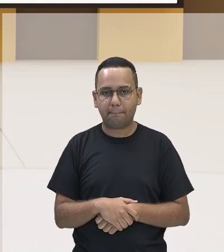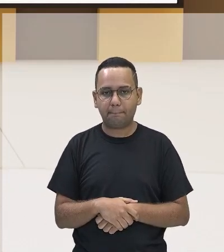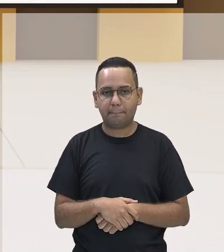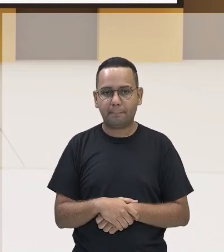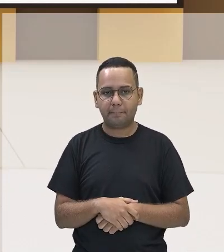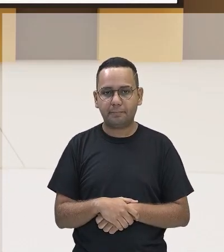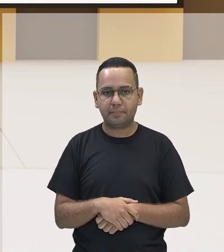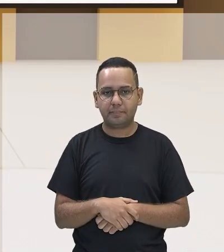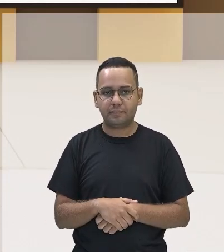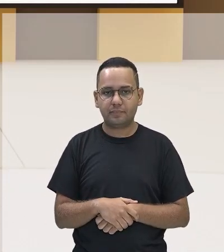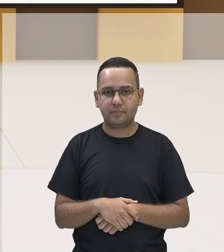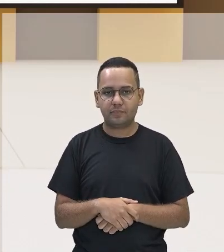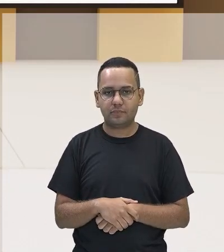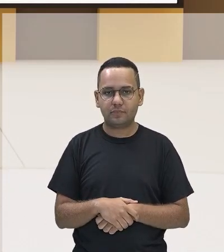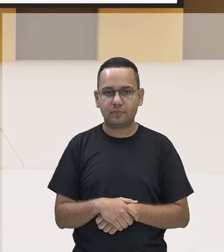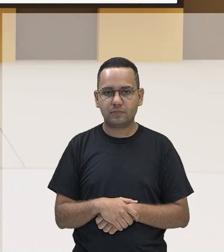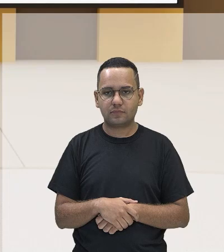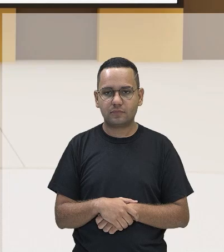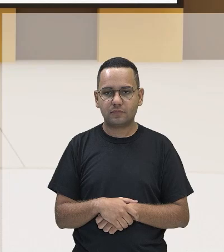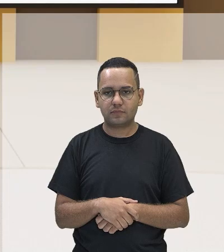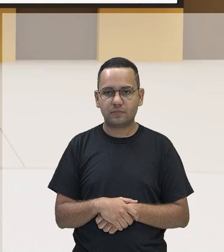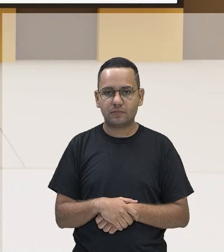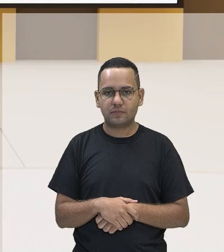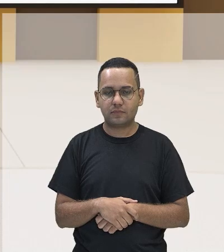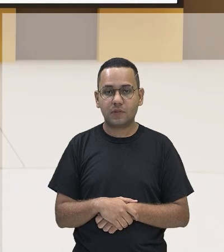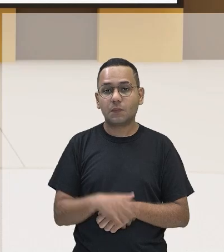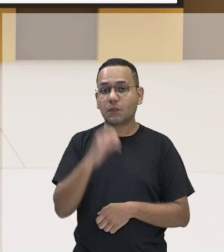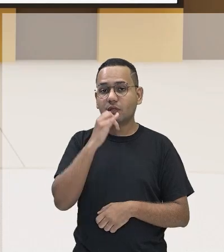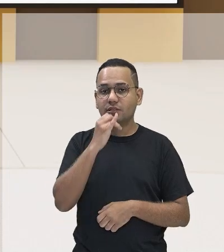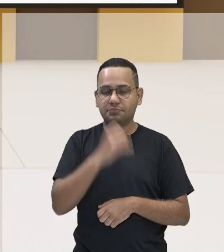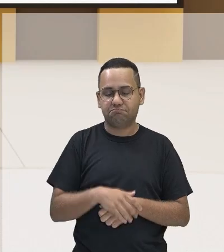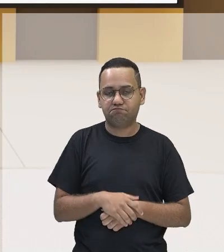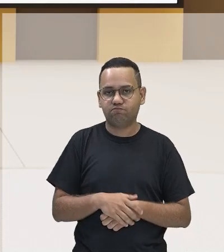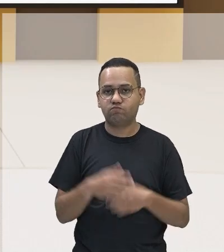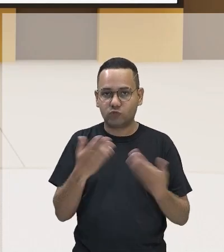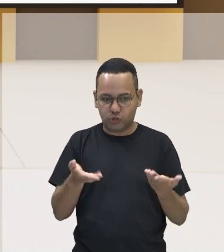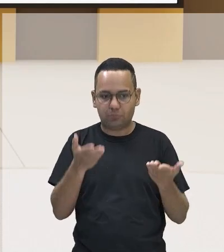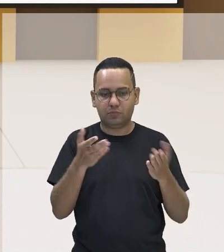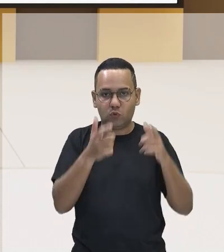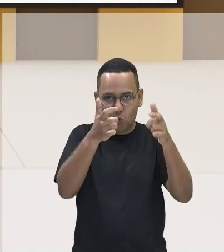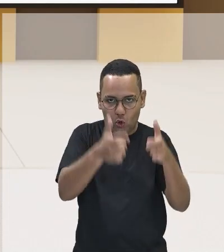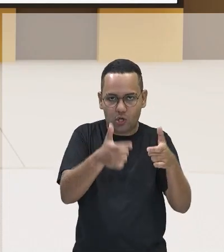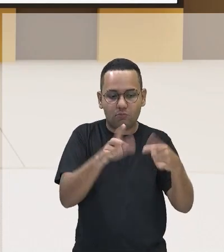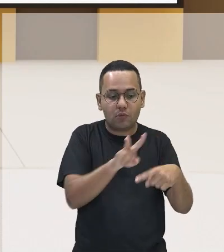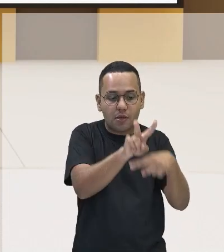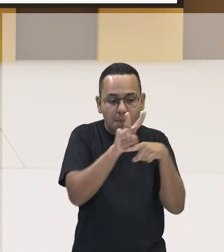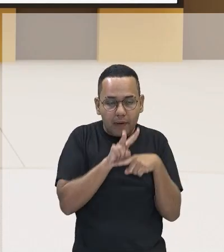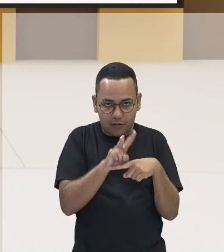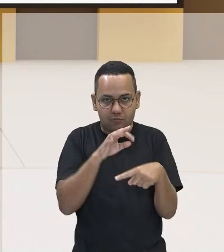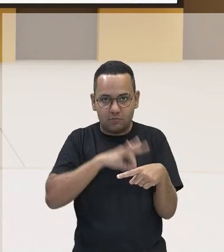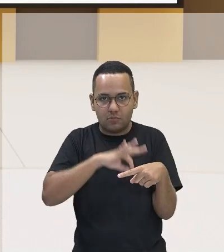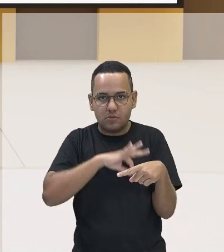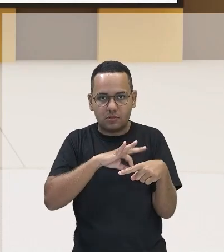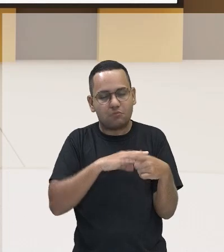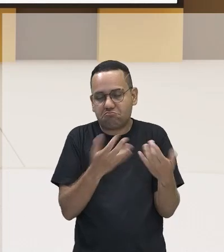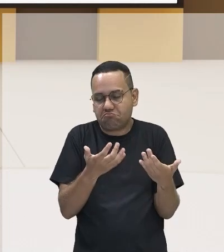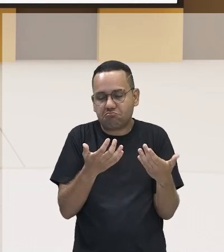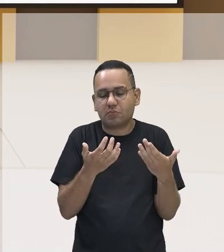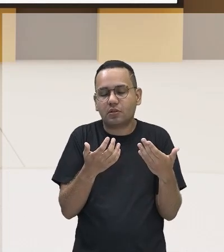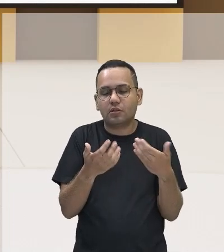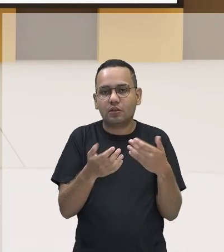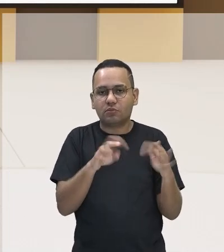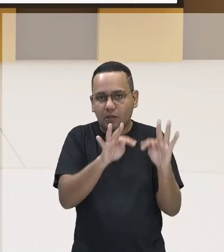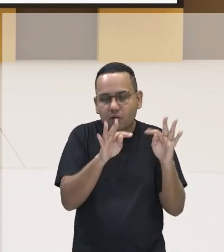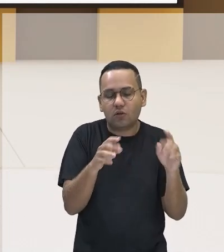e automaticamente no próximo salário já é descontado, ok? Então, aí é o nosso empréstimo de salário. Esses